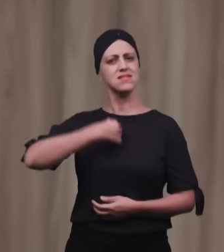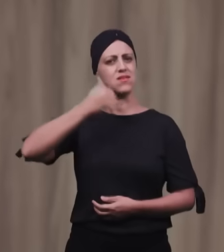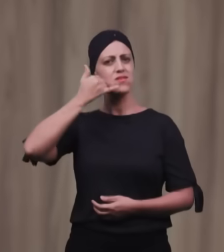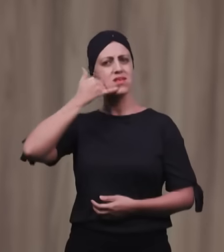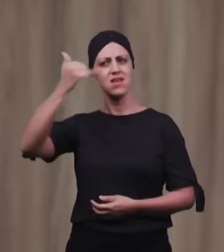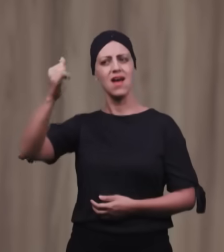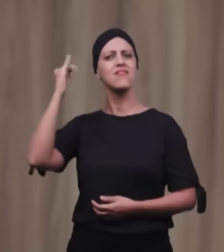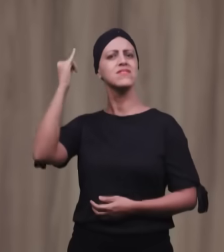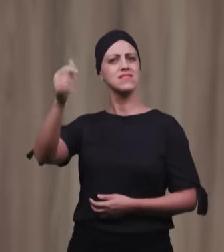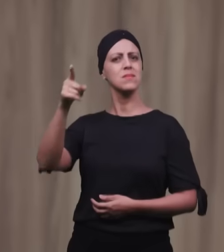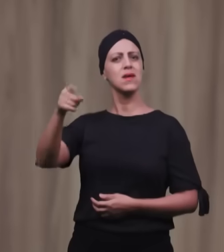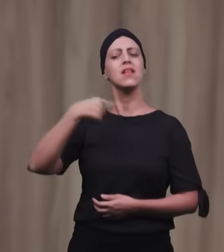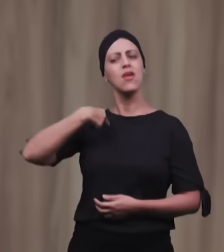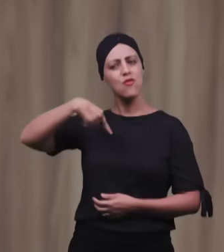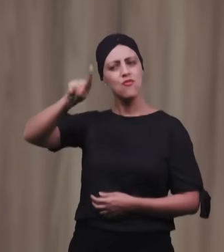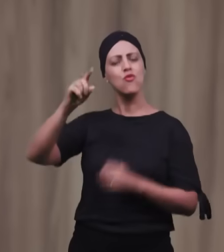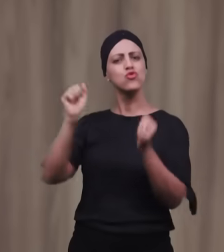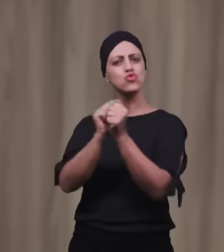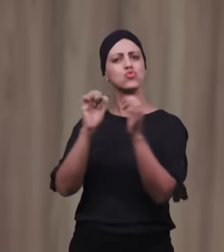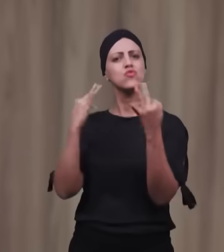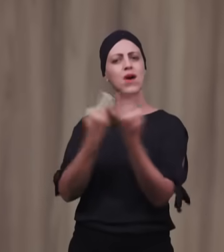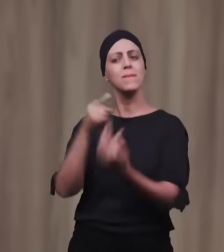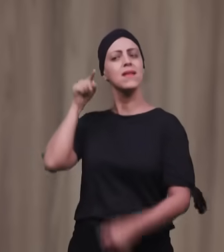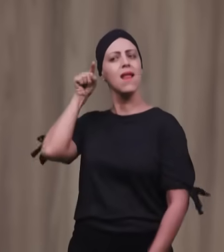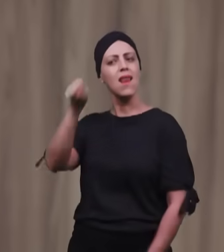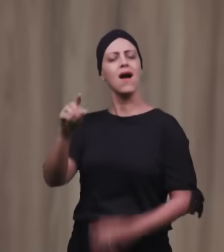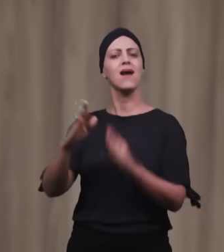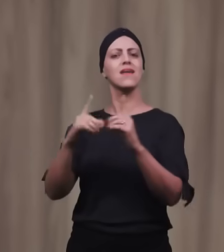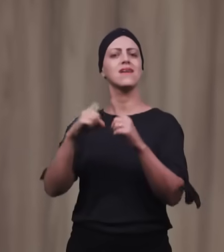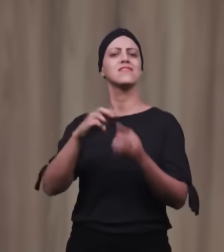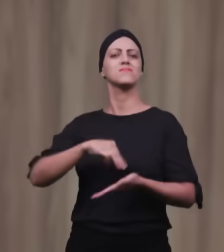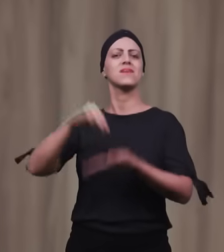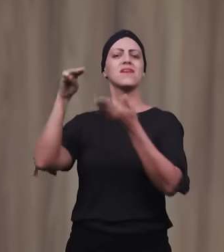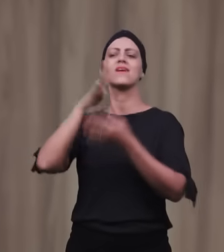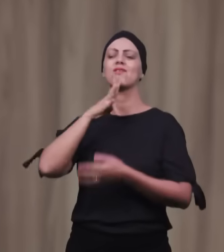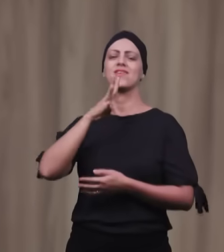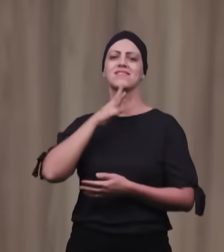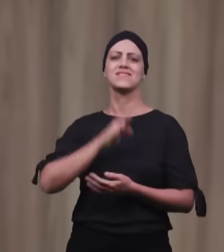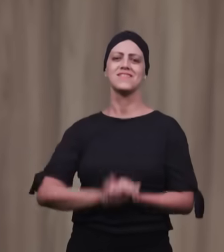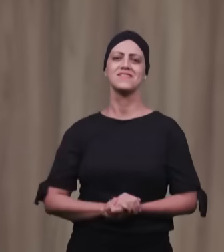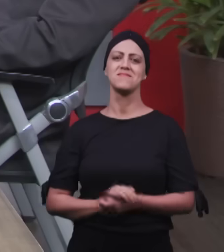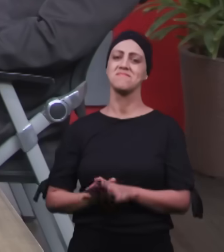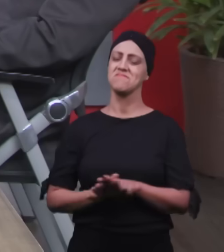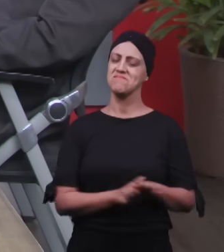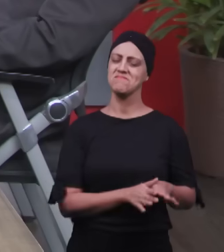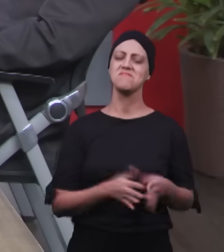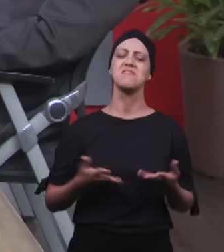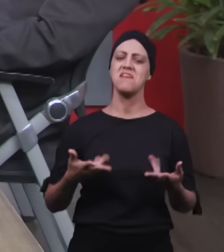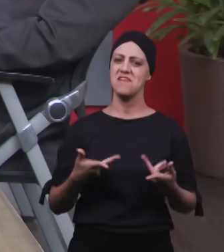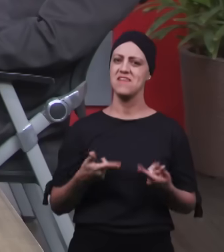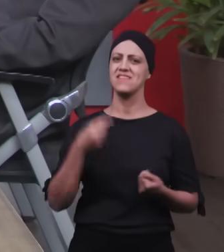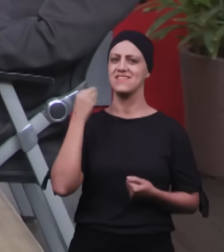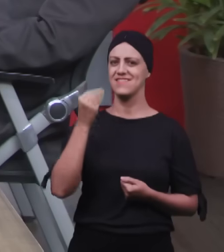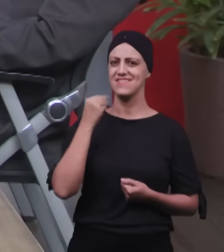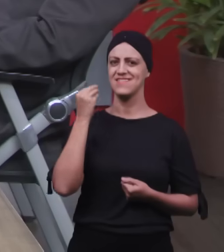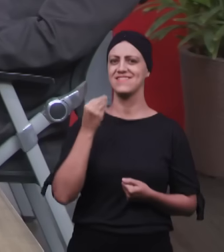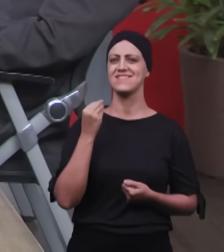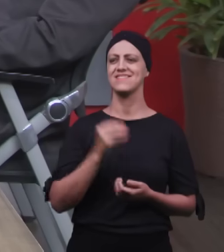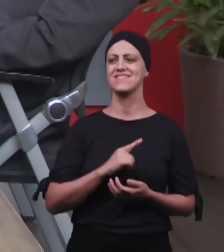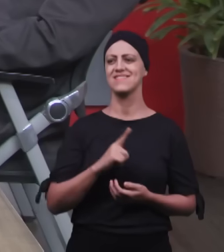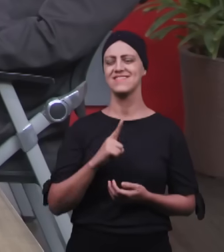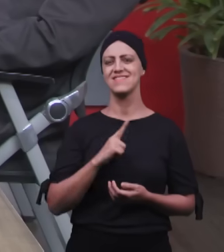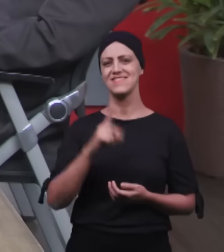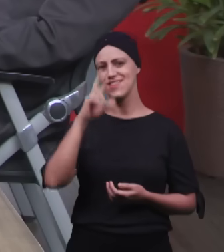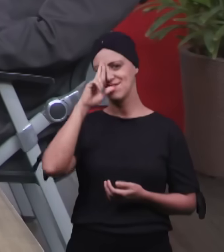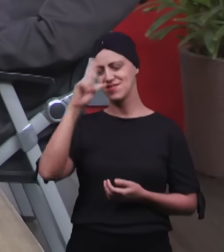vou ligar para ele agora e quero ir com a minha família lá na conhecer a igreja e você é maravilhosa que